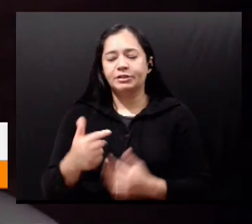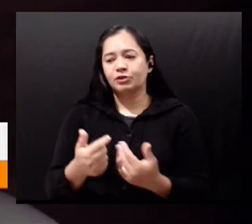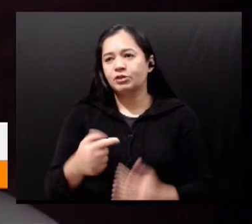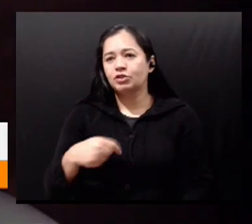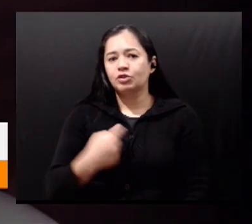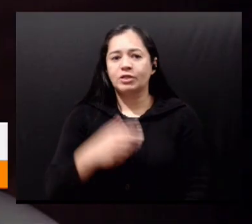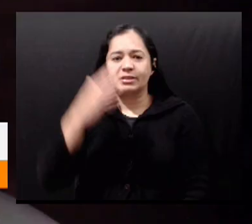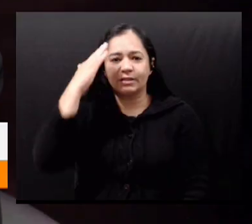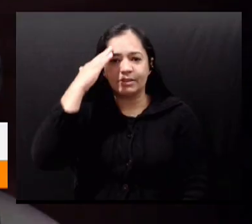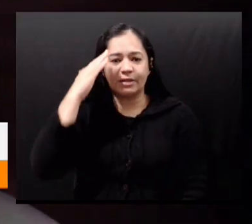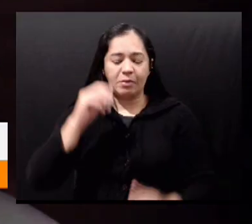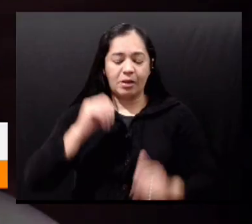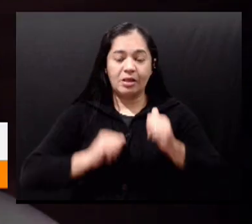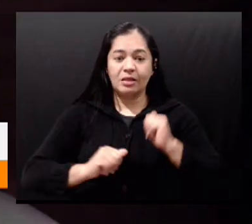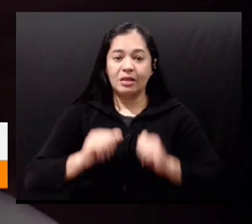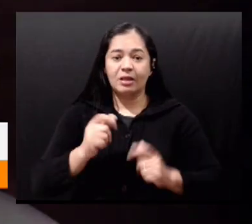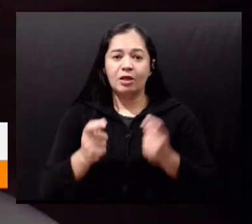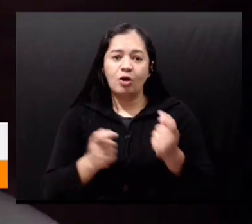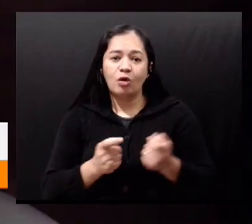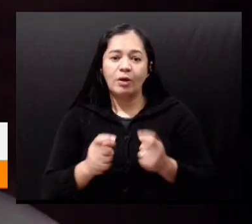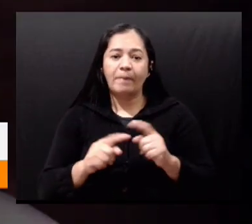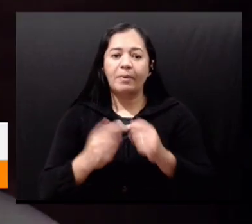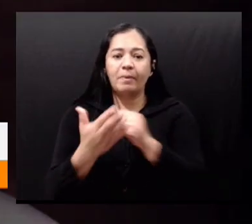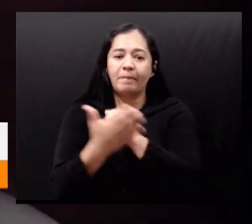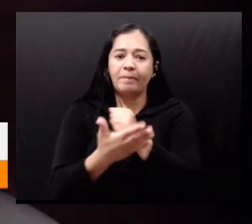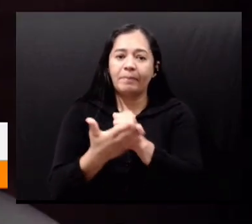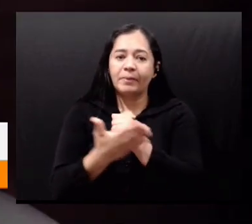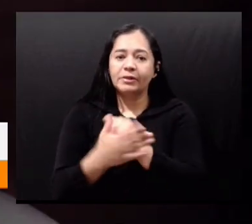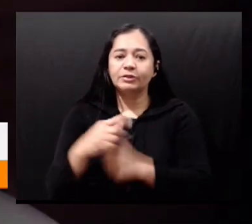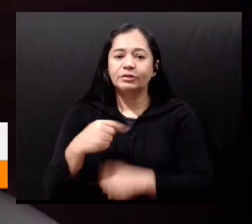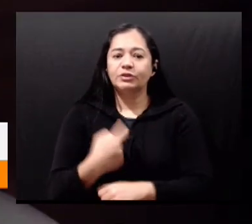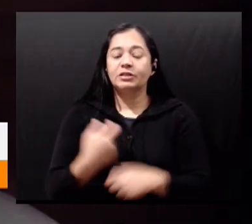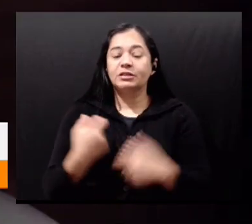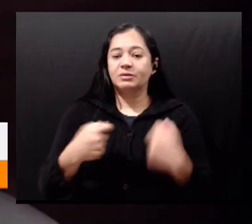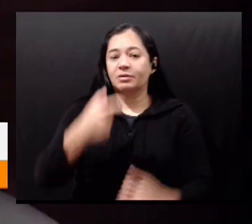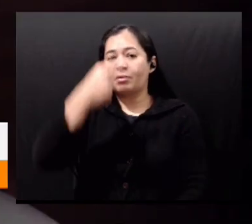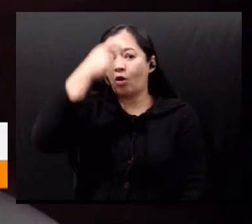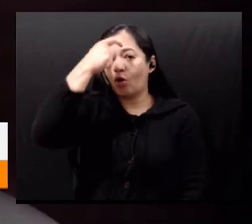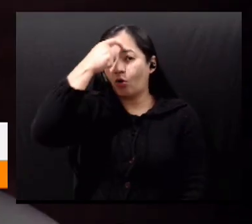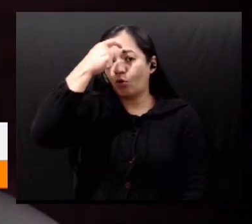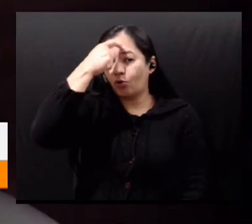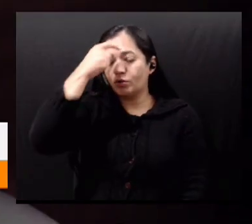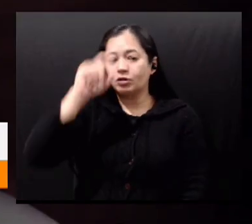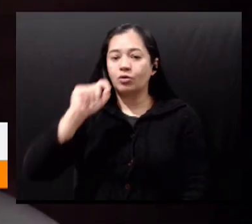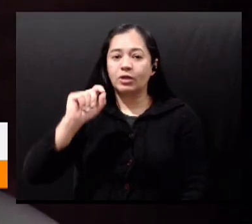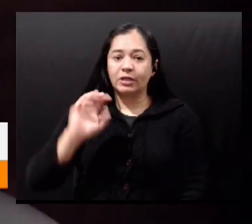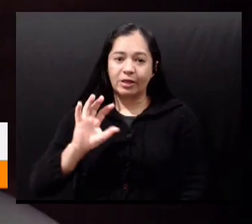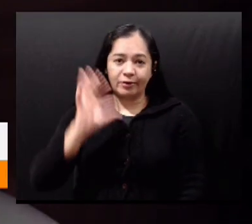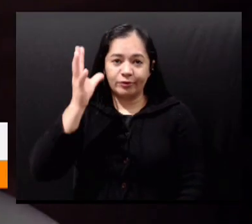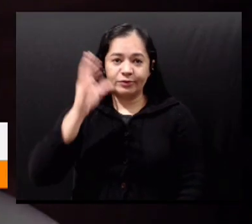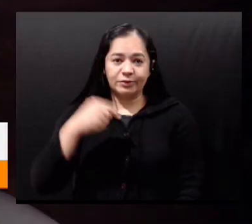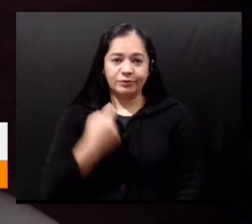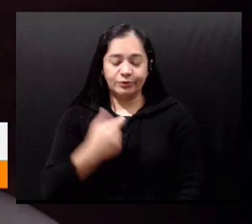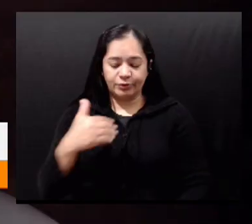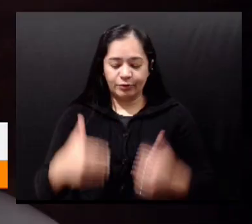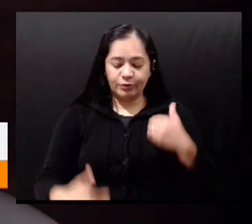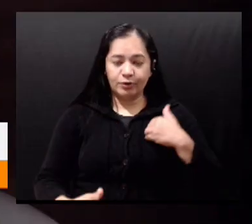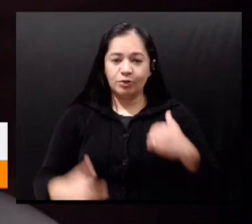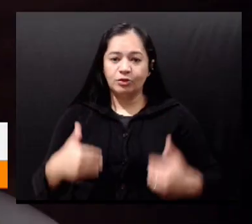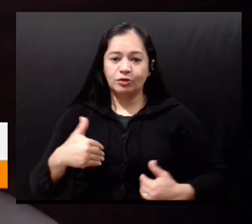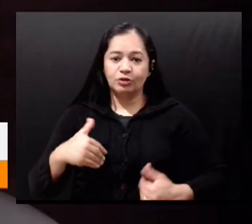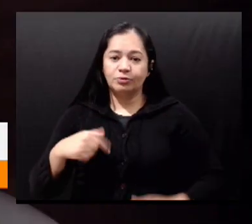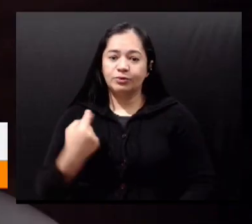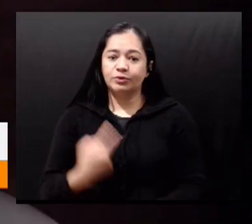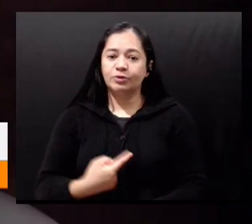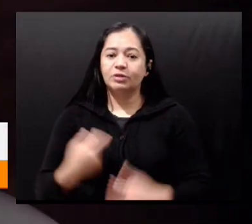ansiedade, mas, basicamente, a gente precisa estar consciente do que acontece no nosso corpo, a gente precisa entender quais são as reações